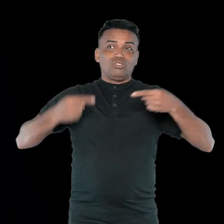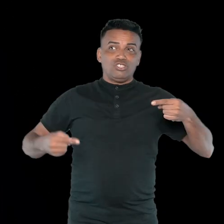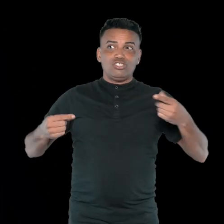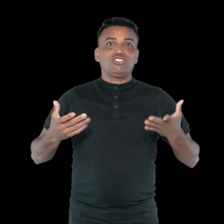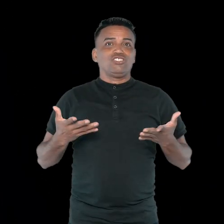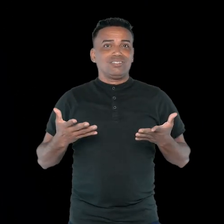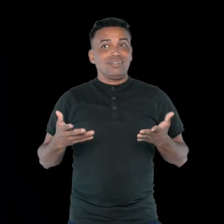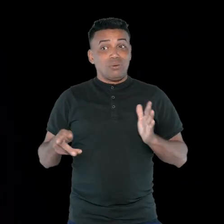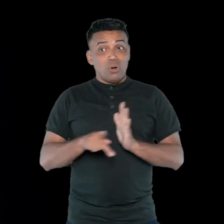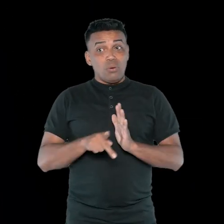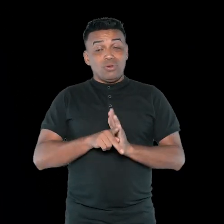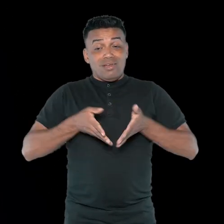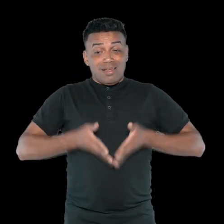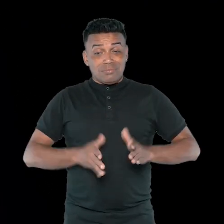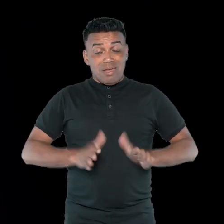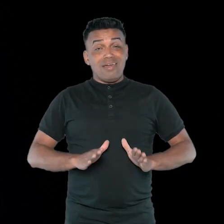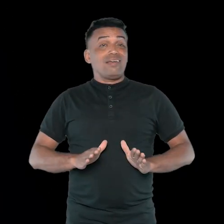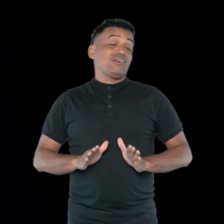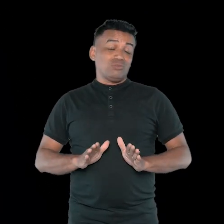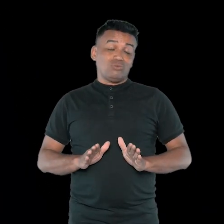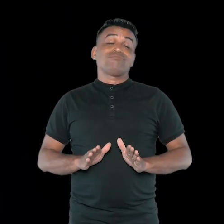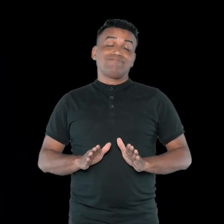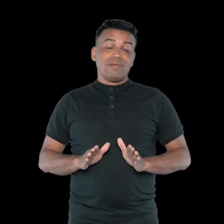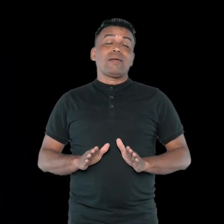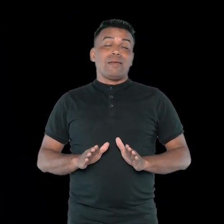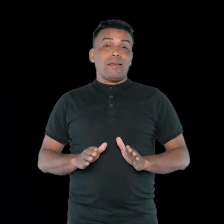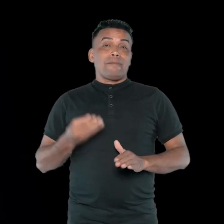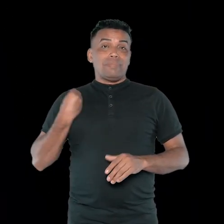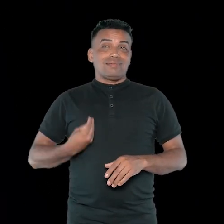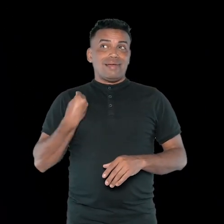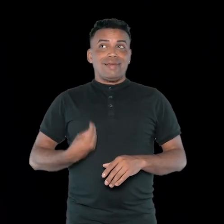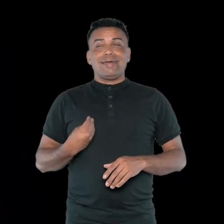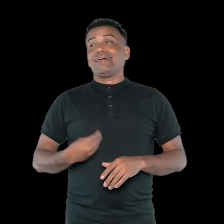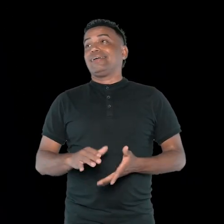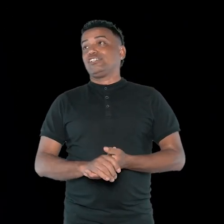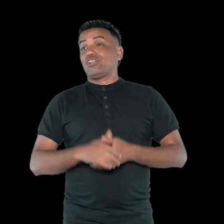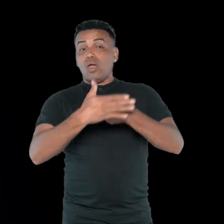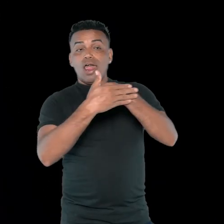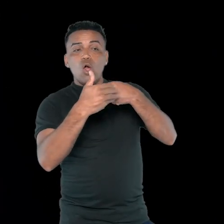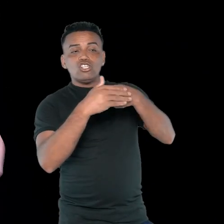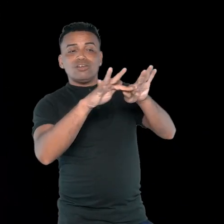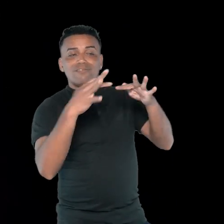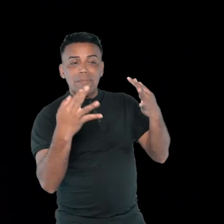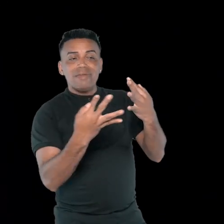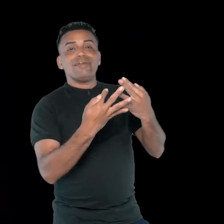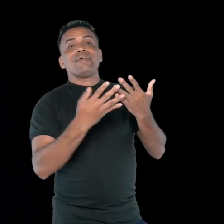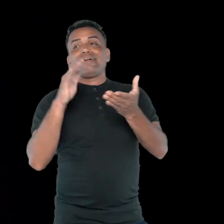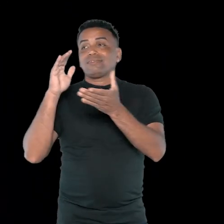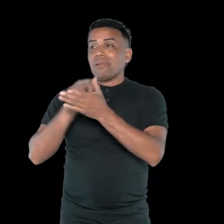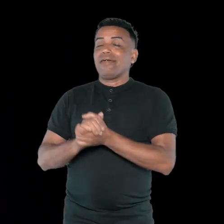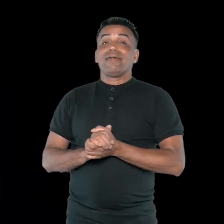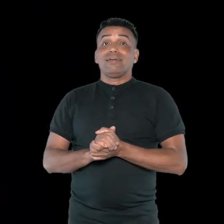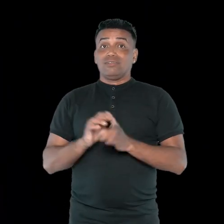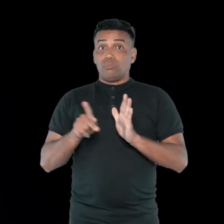presente e os elogios tecidos à família, às instituições do casamento, é uma família muito específica,